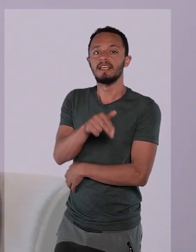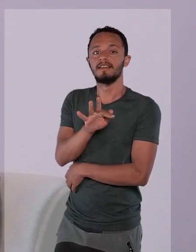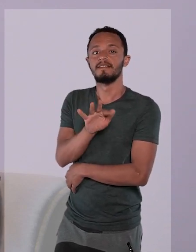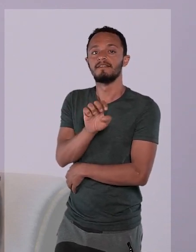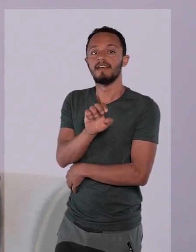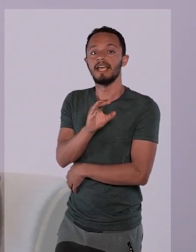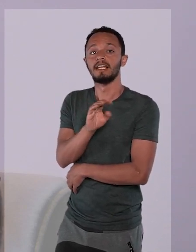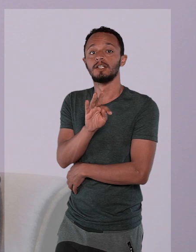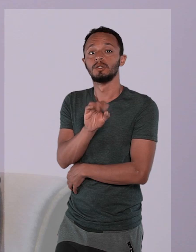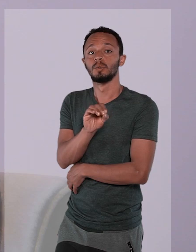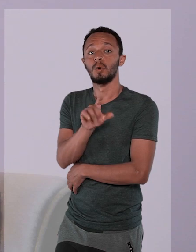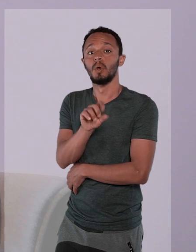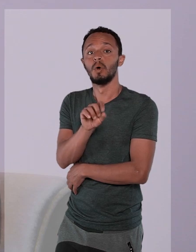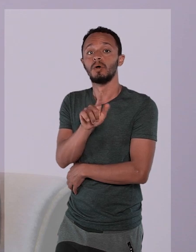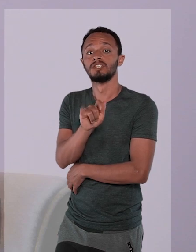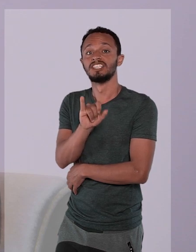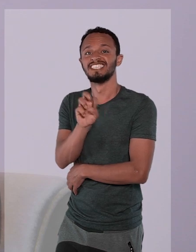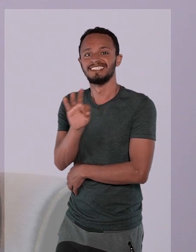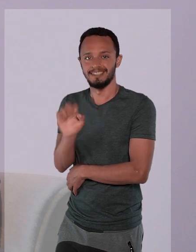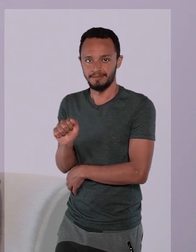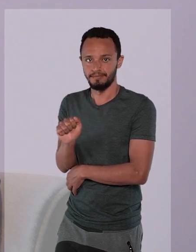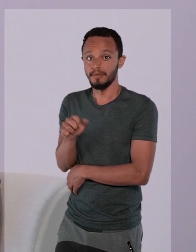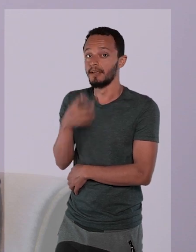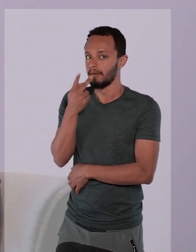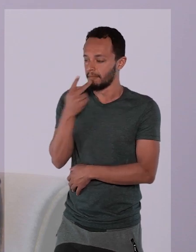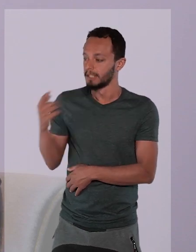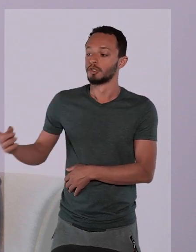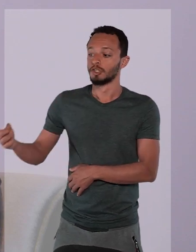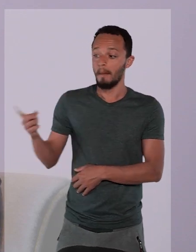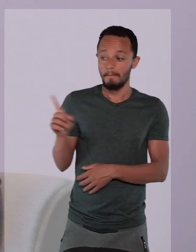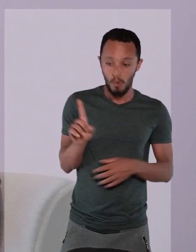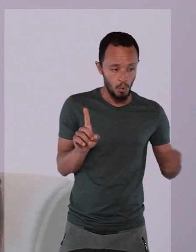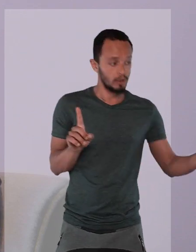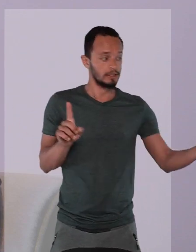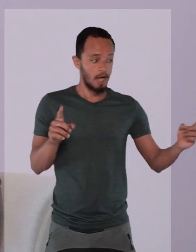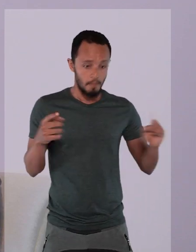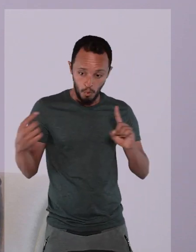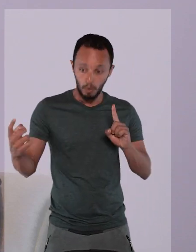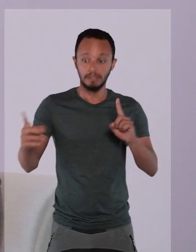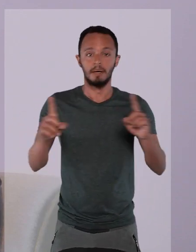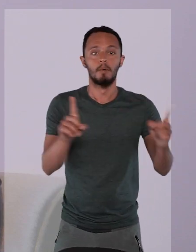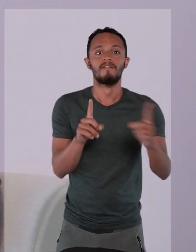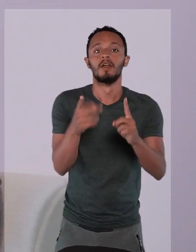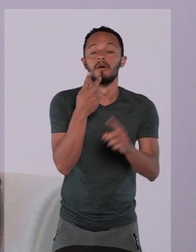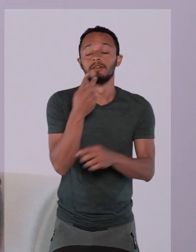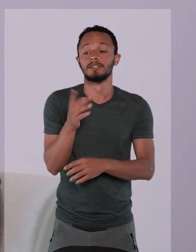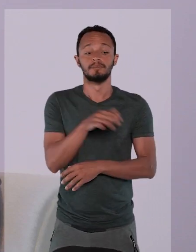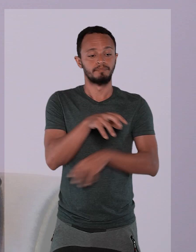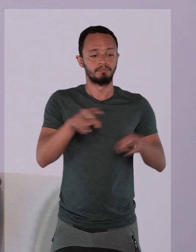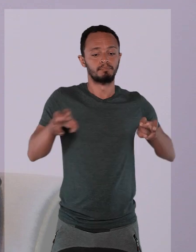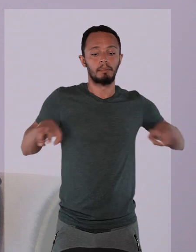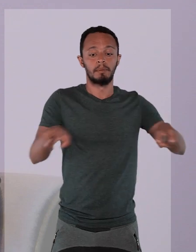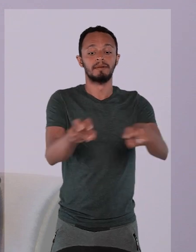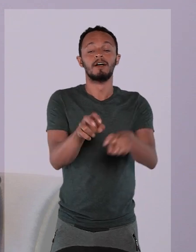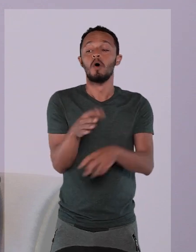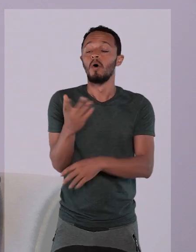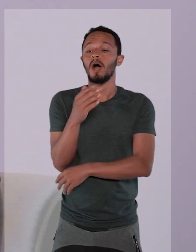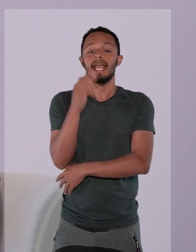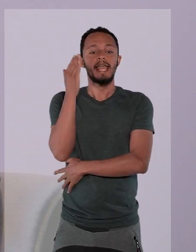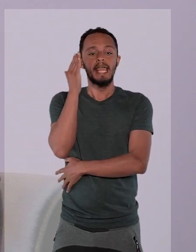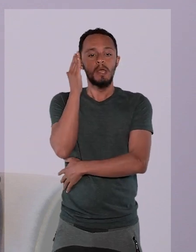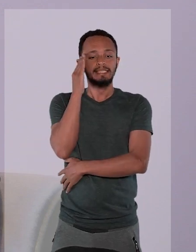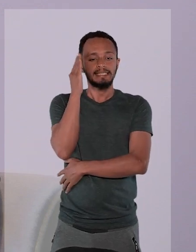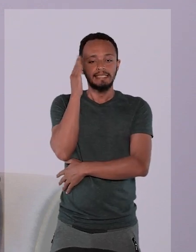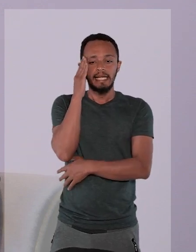assim, eu entendo de desabamento, eu entendo de enchente, mas eu não entendo nada de vírus, de bactéria, então vocês me falam o que